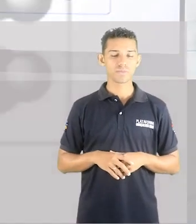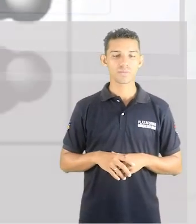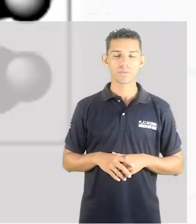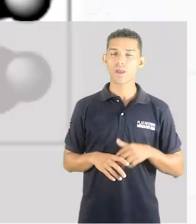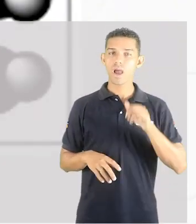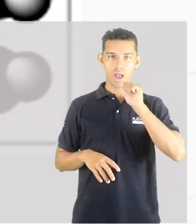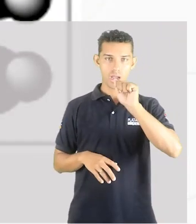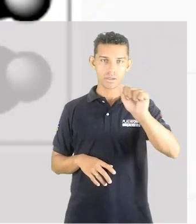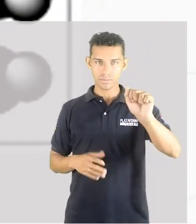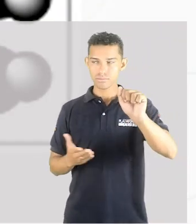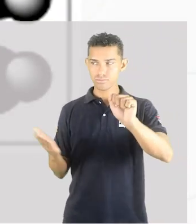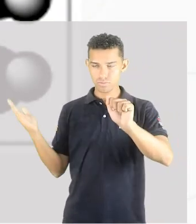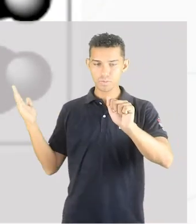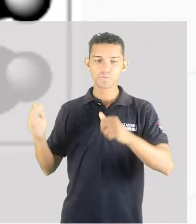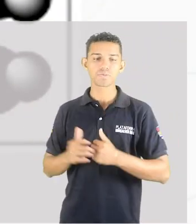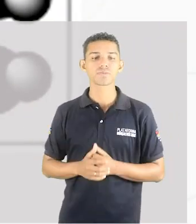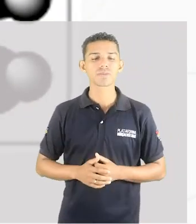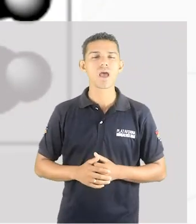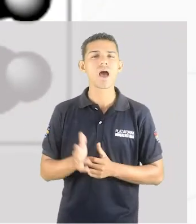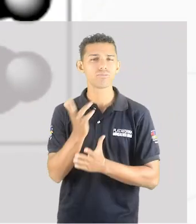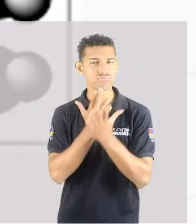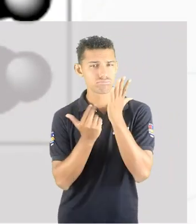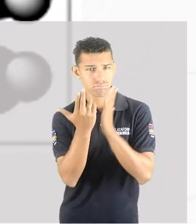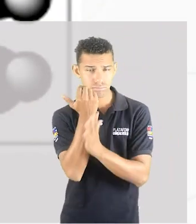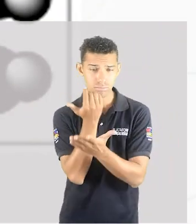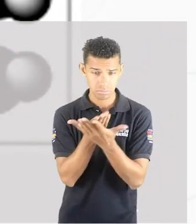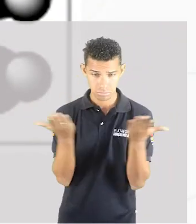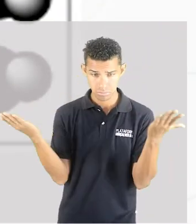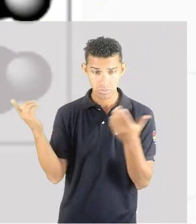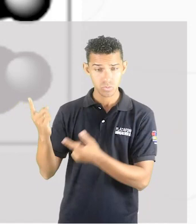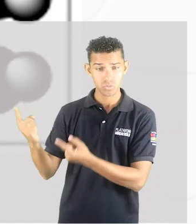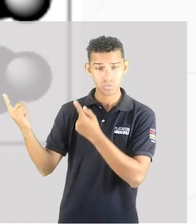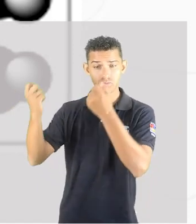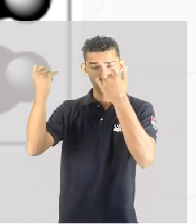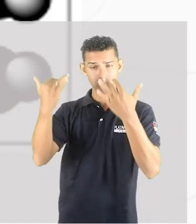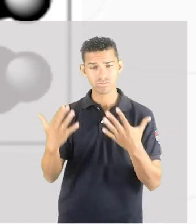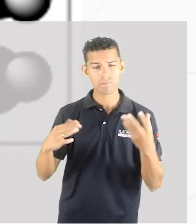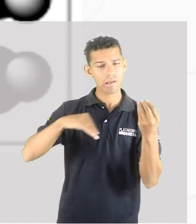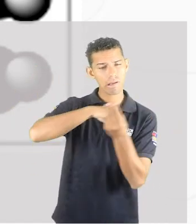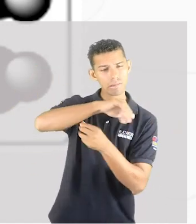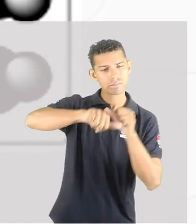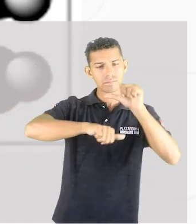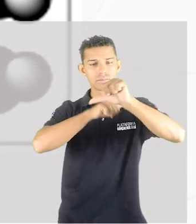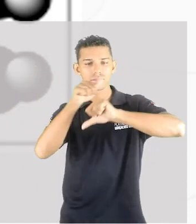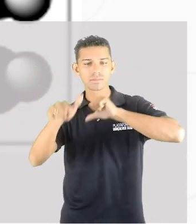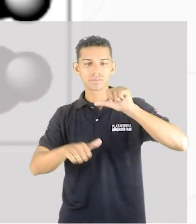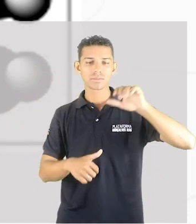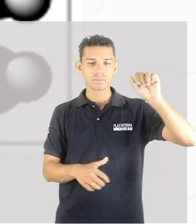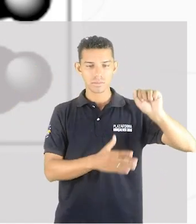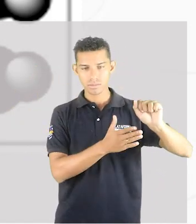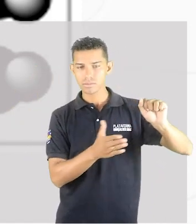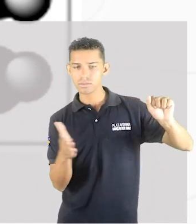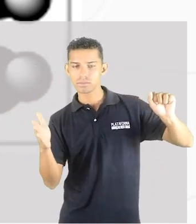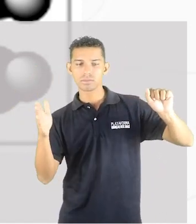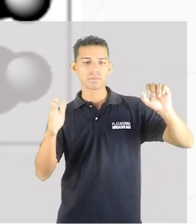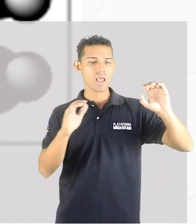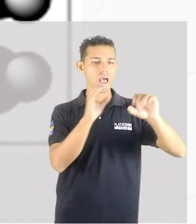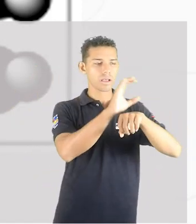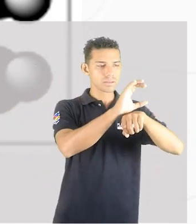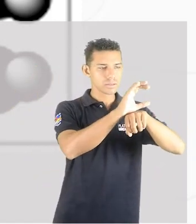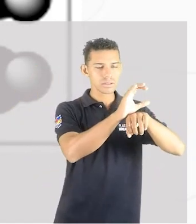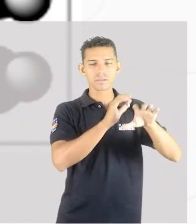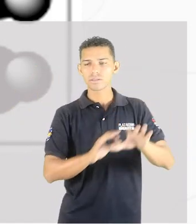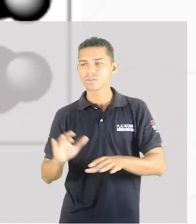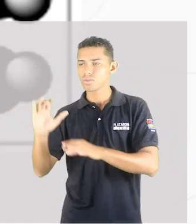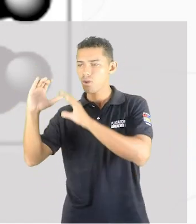O desenho abaixo ilustra como ocorre uma transformação química em que a espécie A, esferas cinzas, reage com a espécie B, esferas pretas, de modo a formar uma